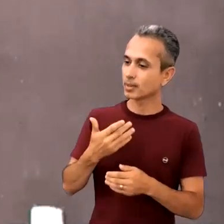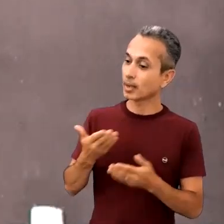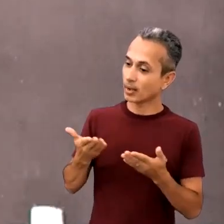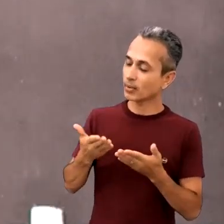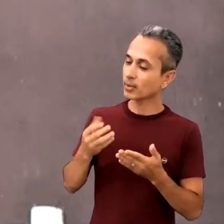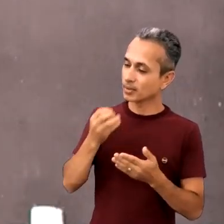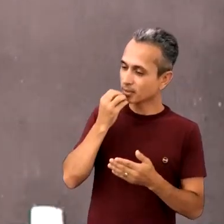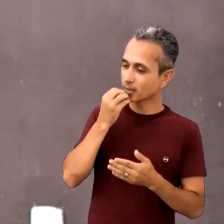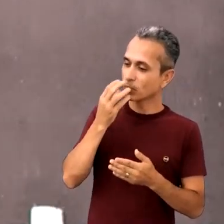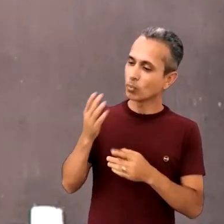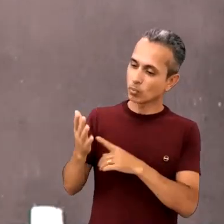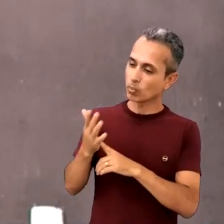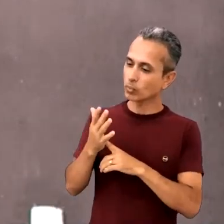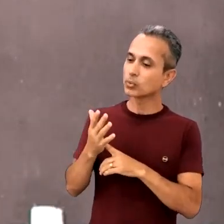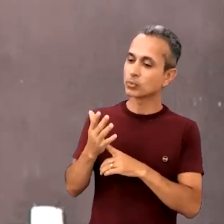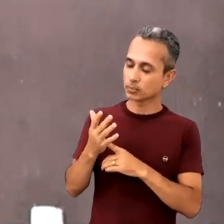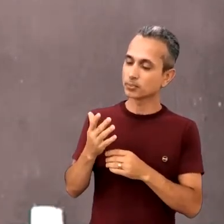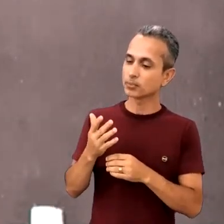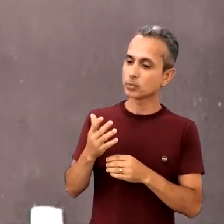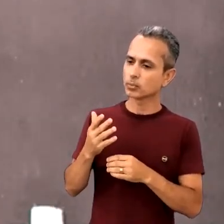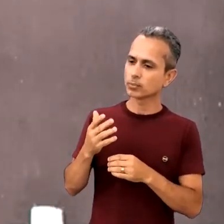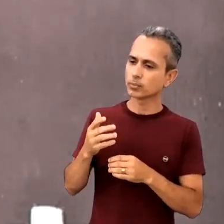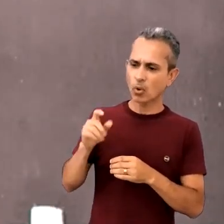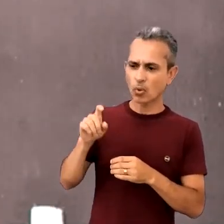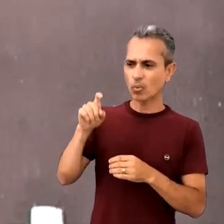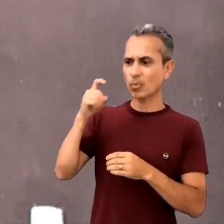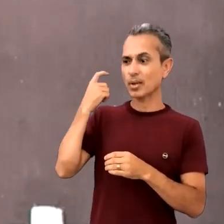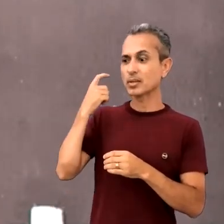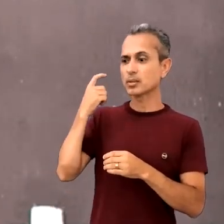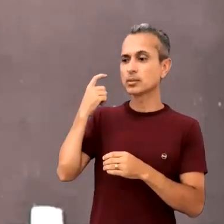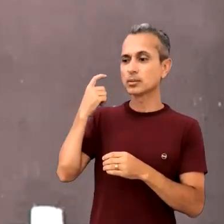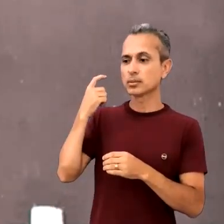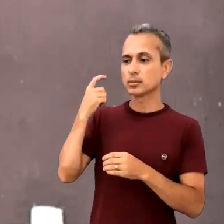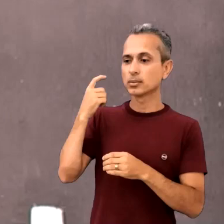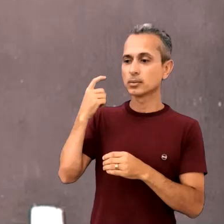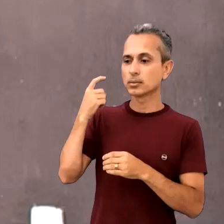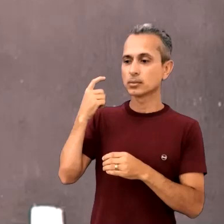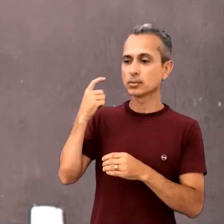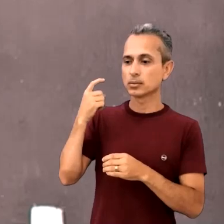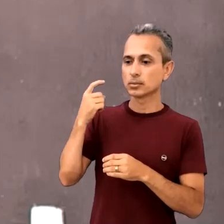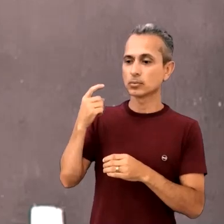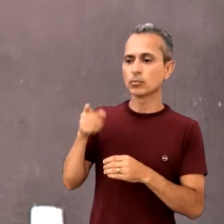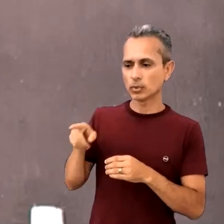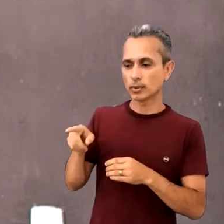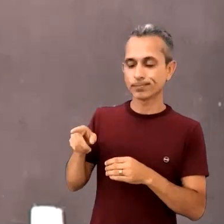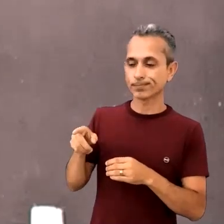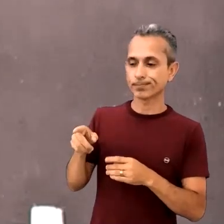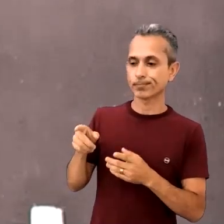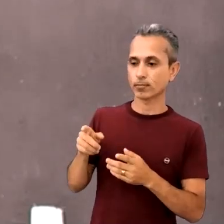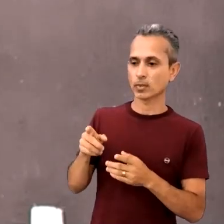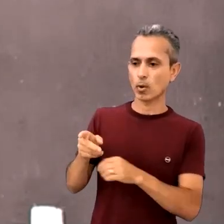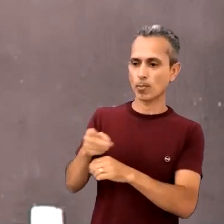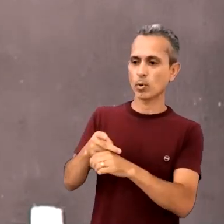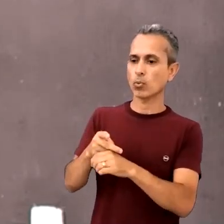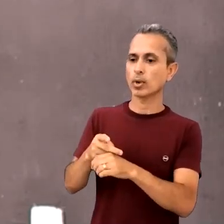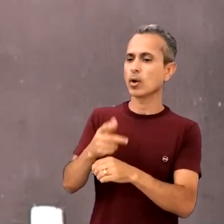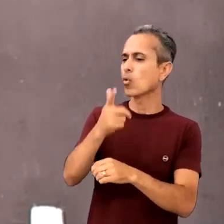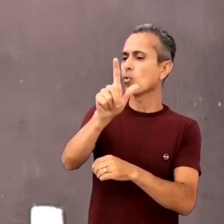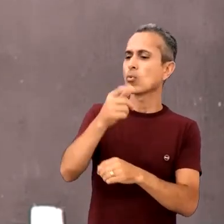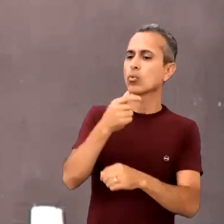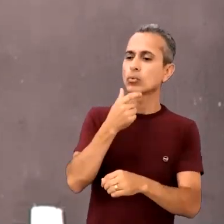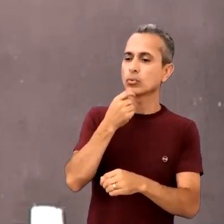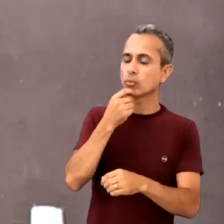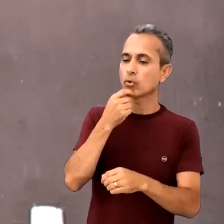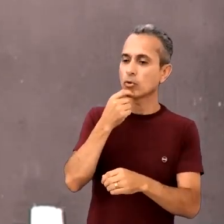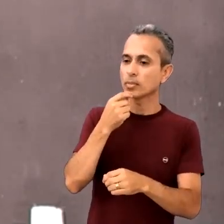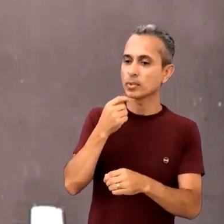bondosa agora do que no passado, pois não foi procurar um homem mais jovem, fosse rico ou